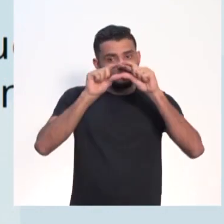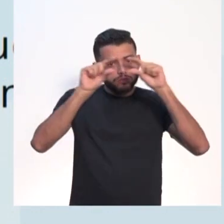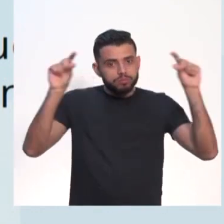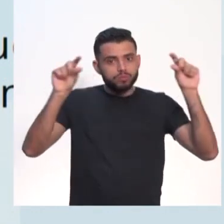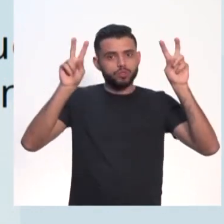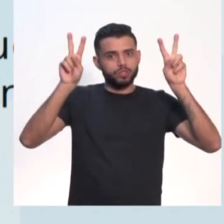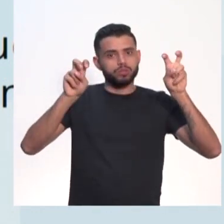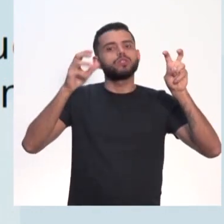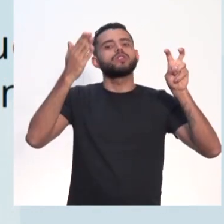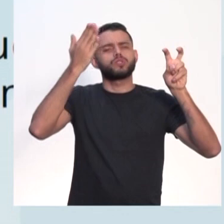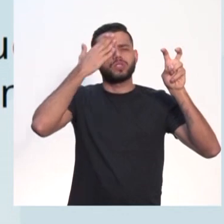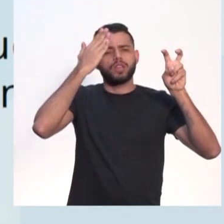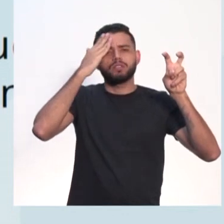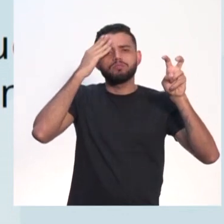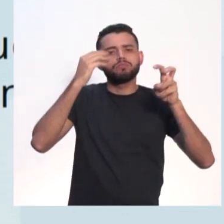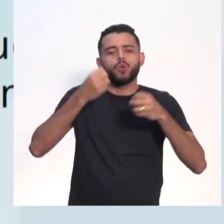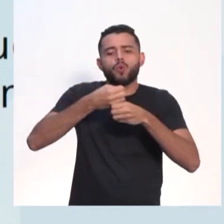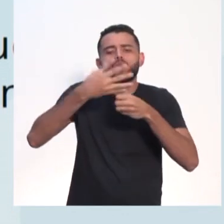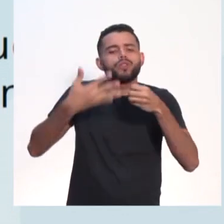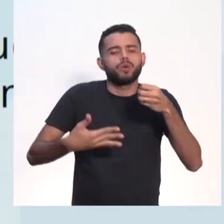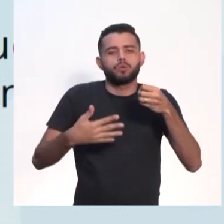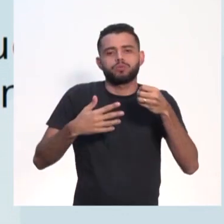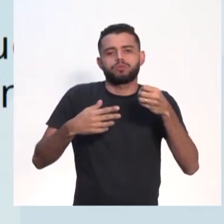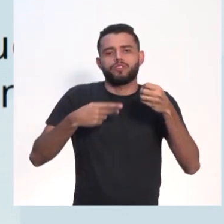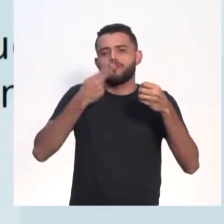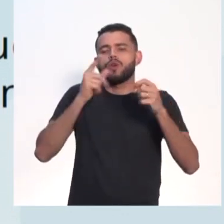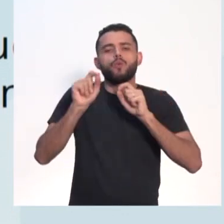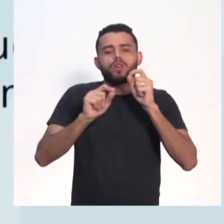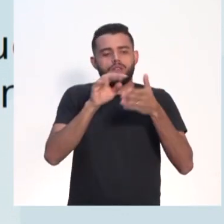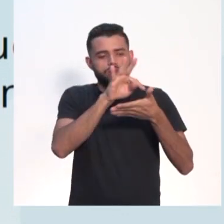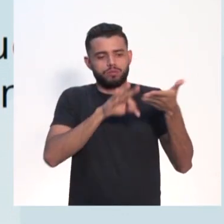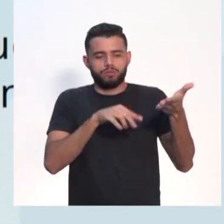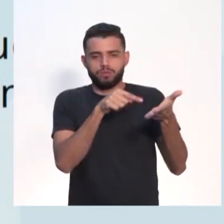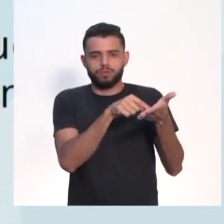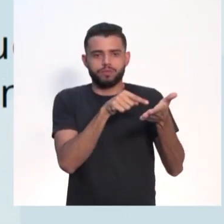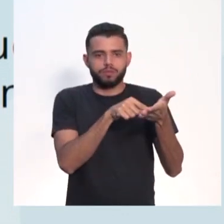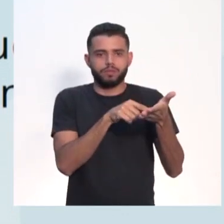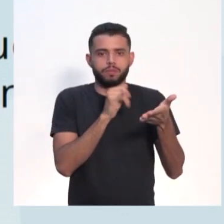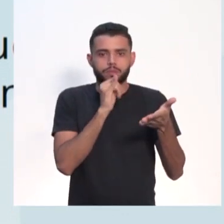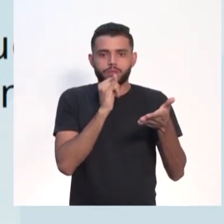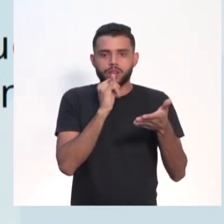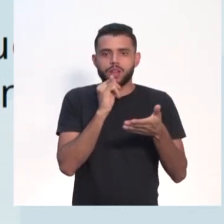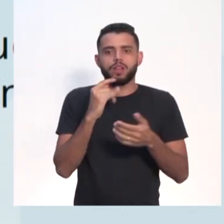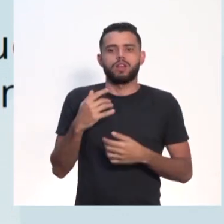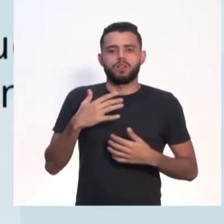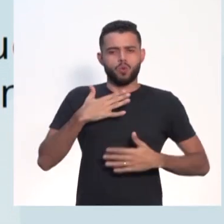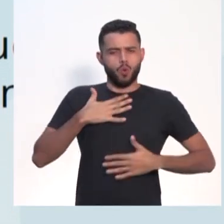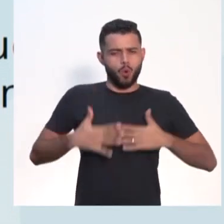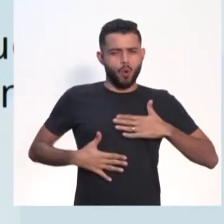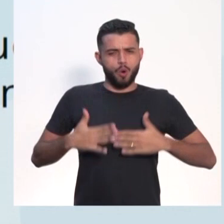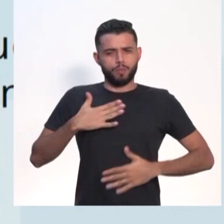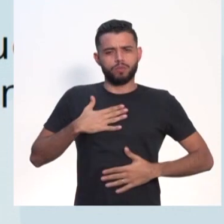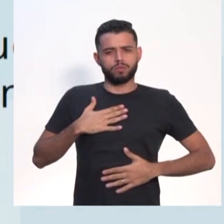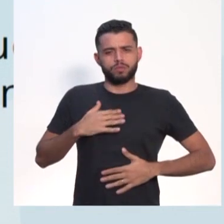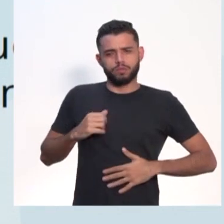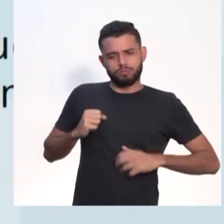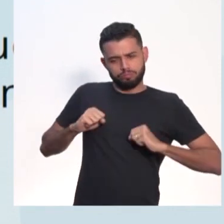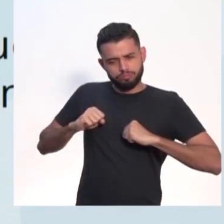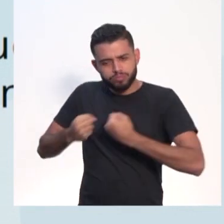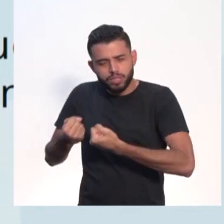material. Para ajudar nosso organismo a combater as doenças, são desenvolvidas as